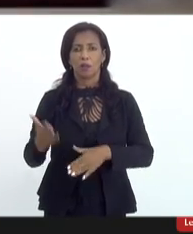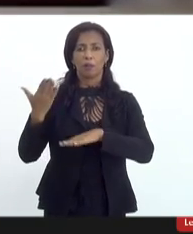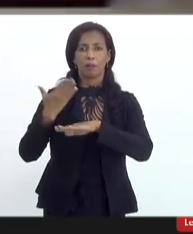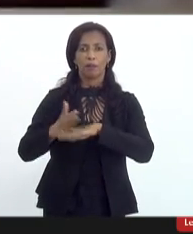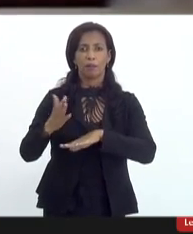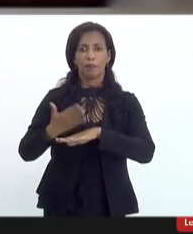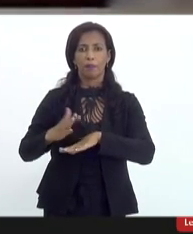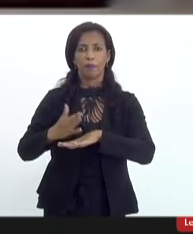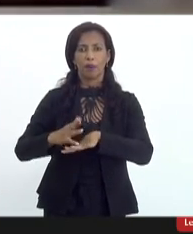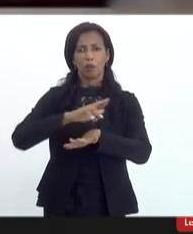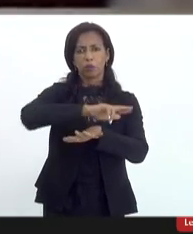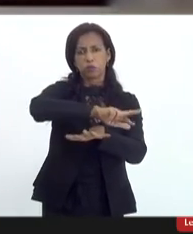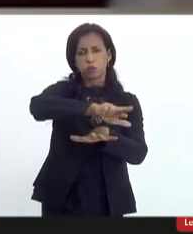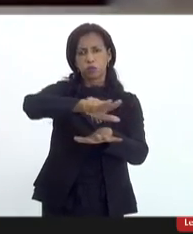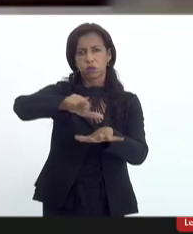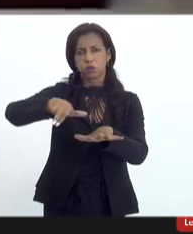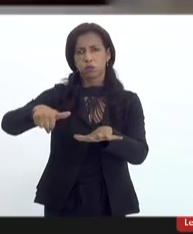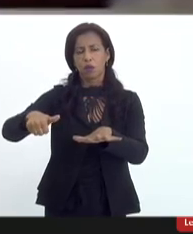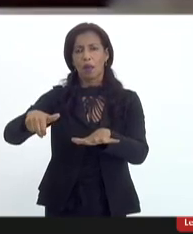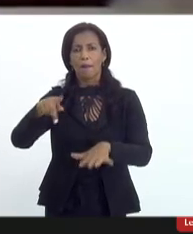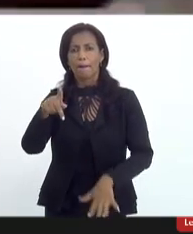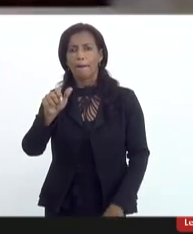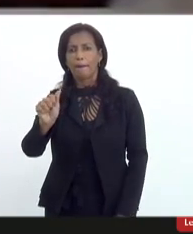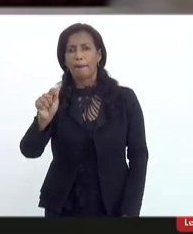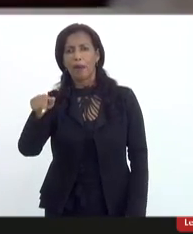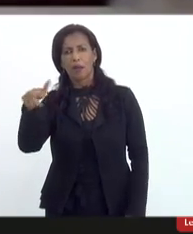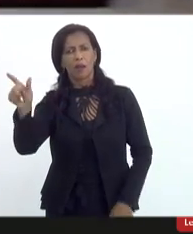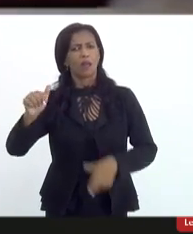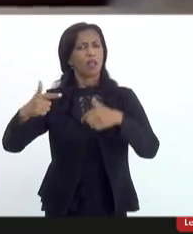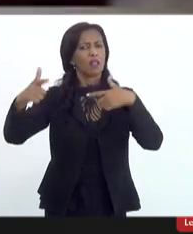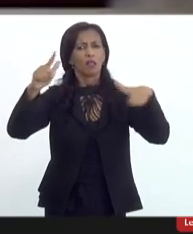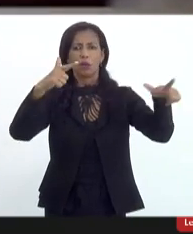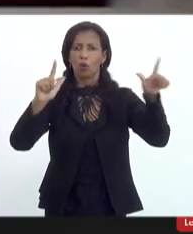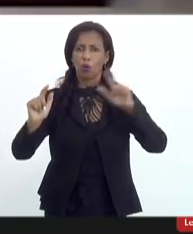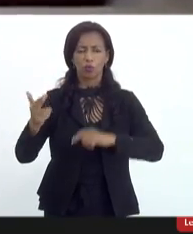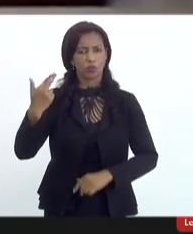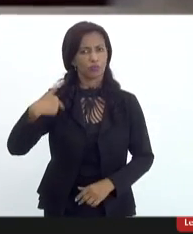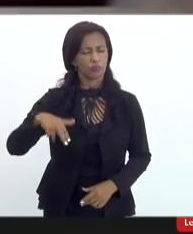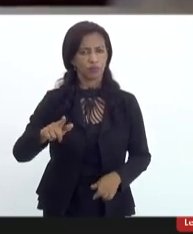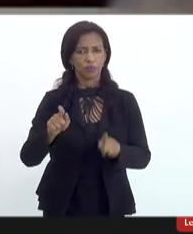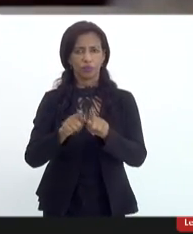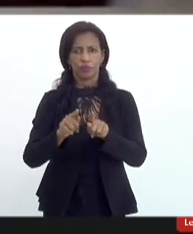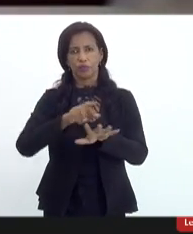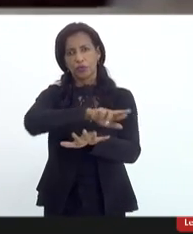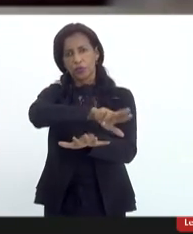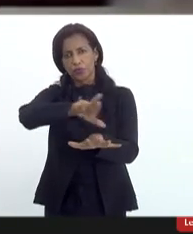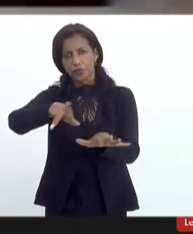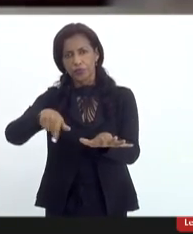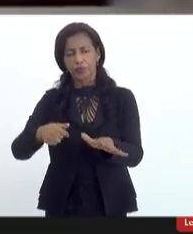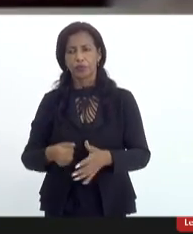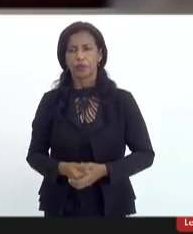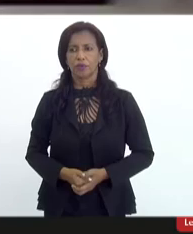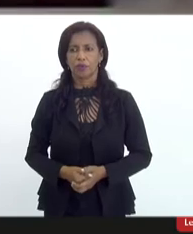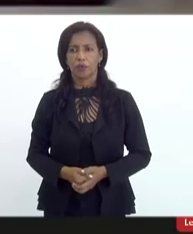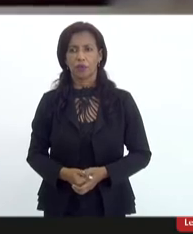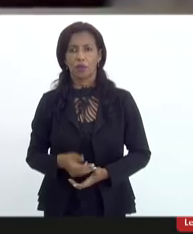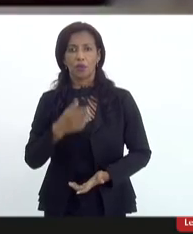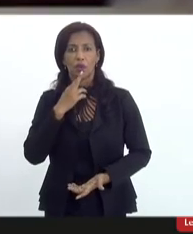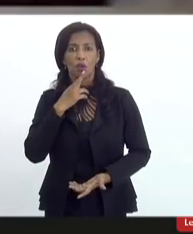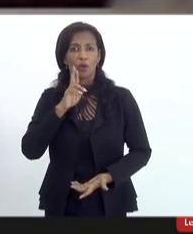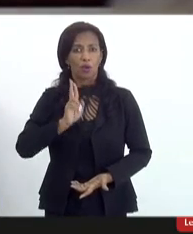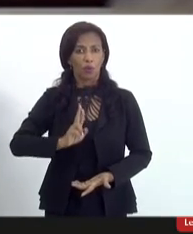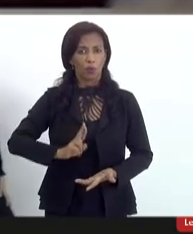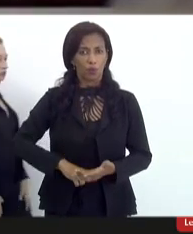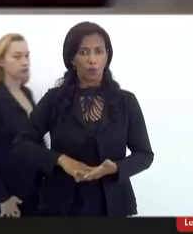praticantes das ditas religiões pagãs, entre outros setores, segmentos e matrizes. O